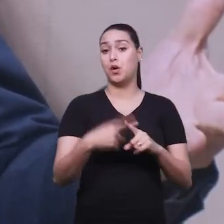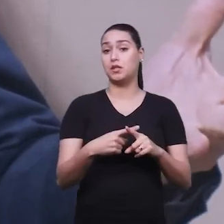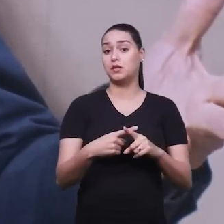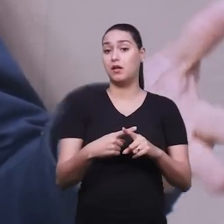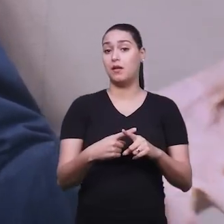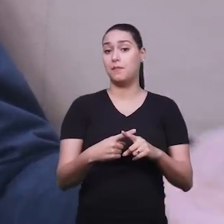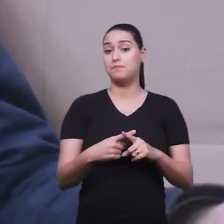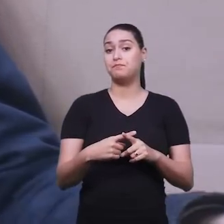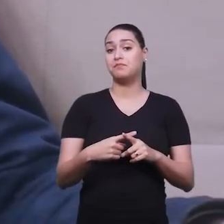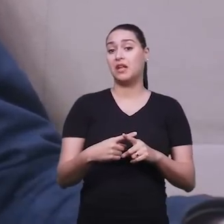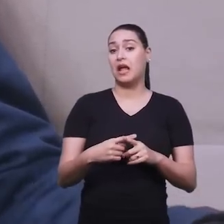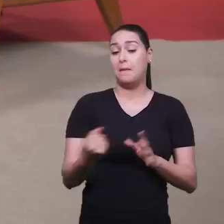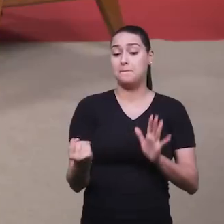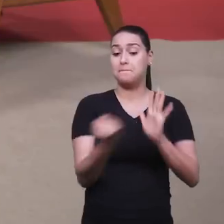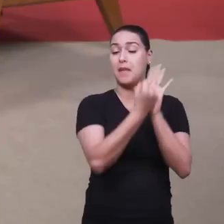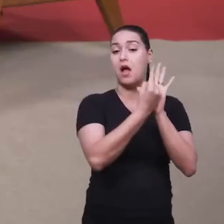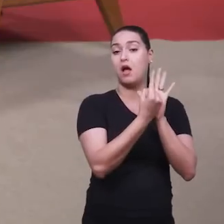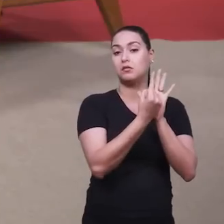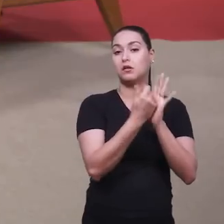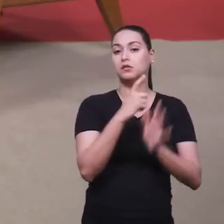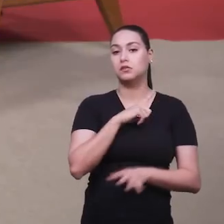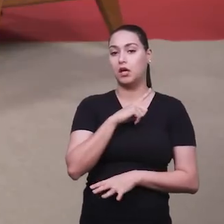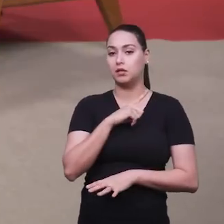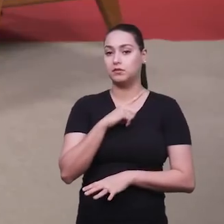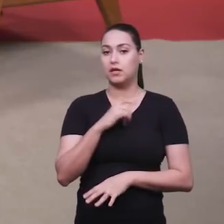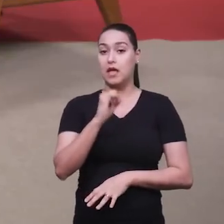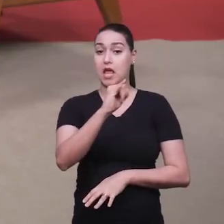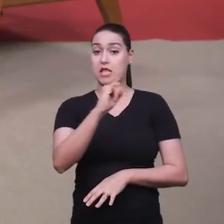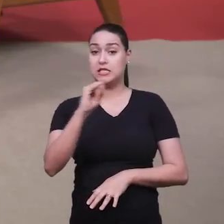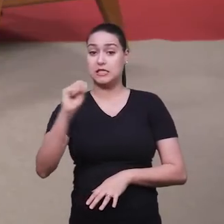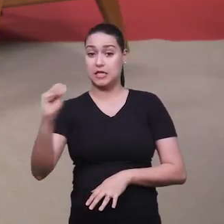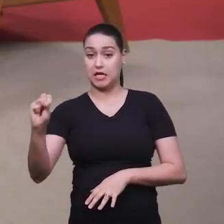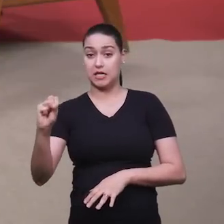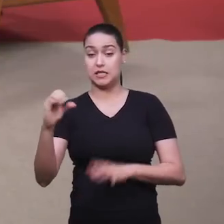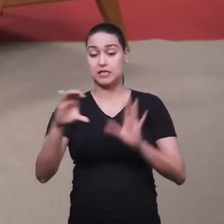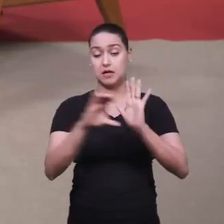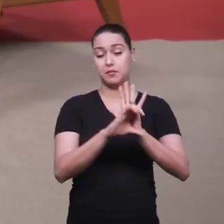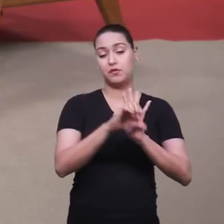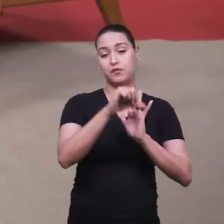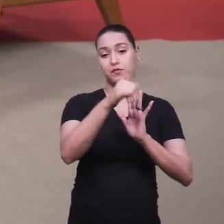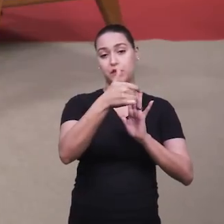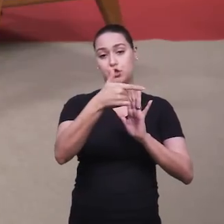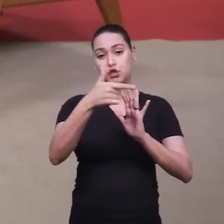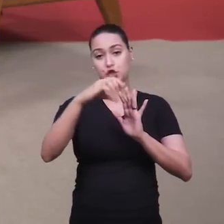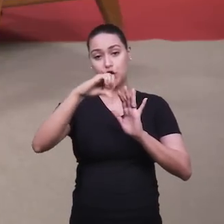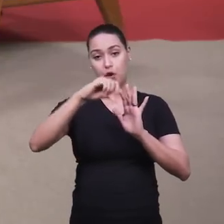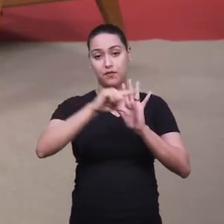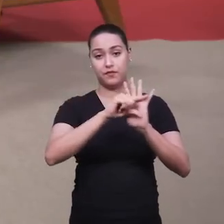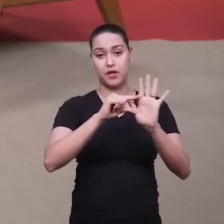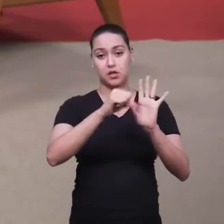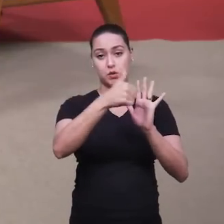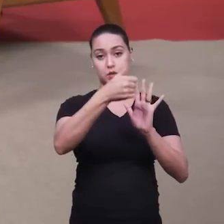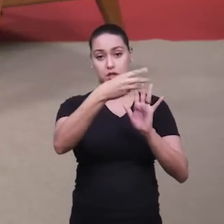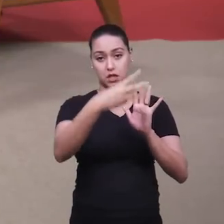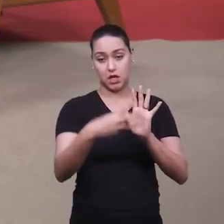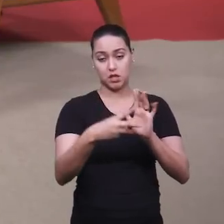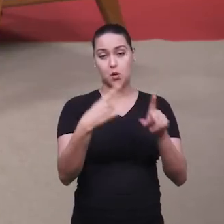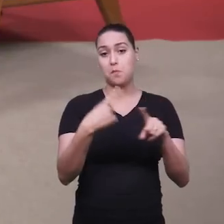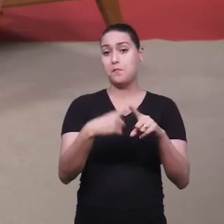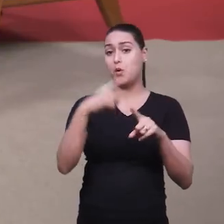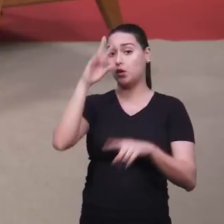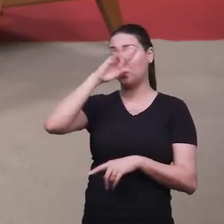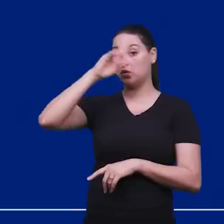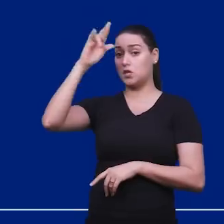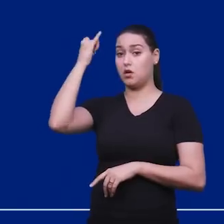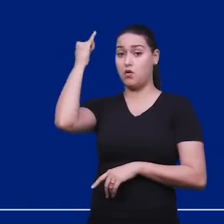porque a circuncisão era uma marca que ficava. Amém. Muito bom. Vamos ver na palavra? Isaías 29:13